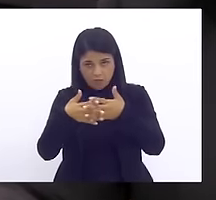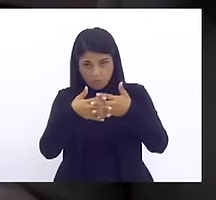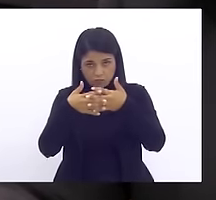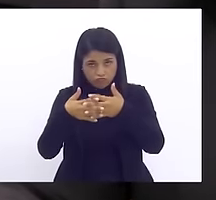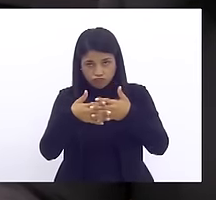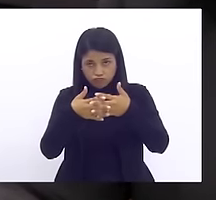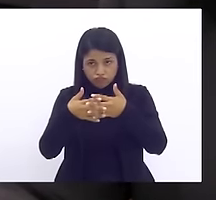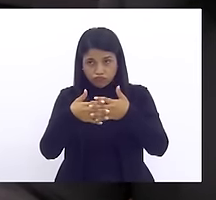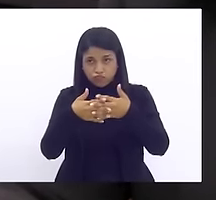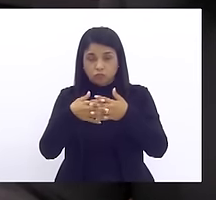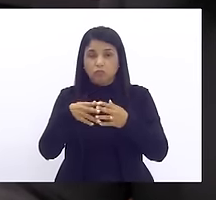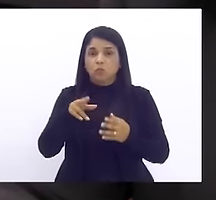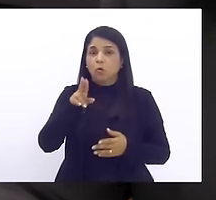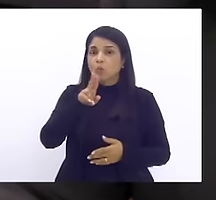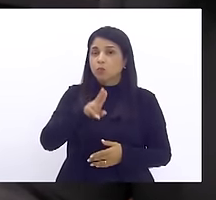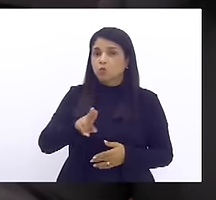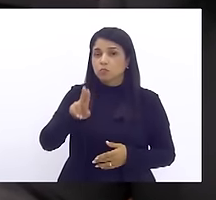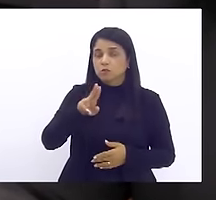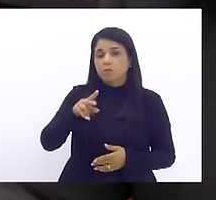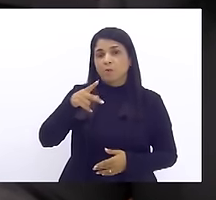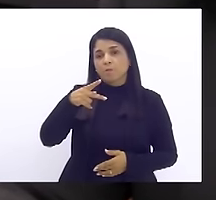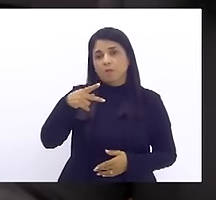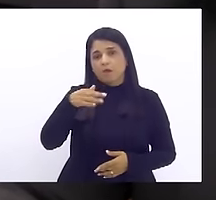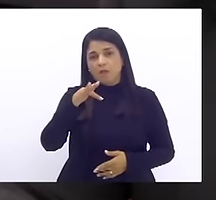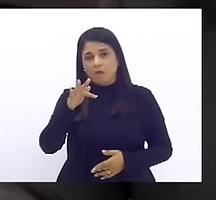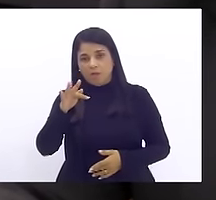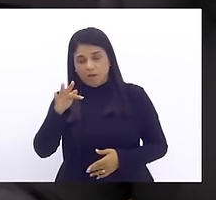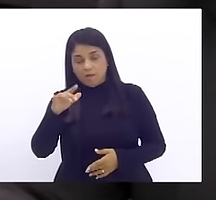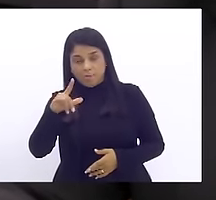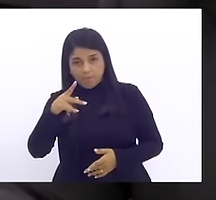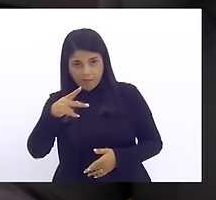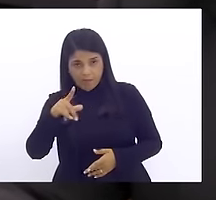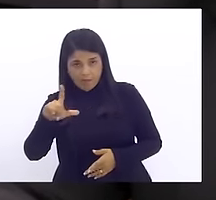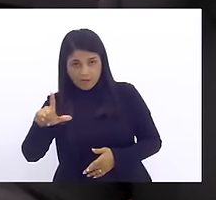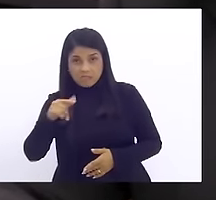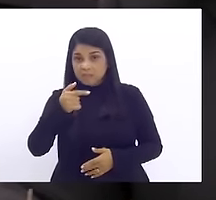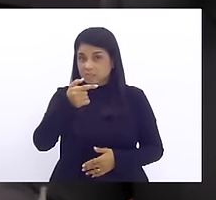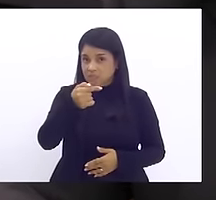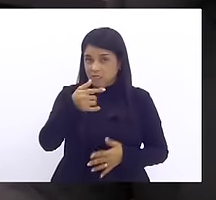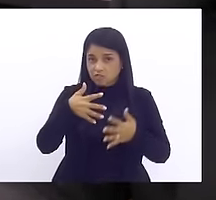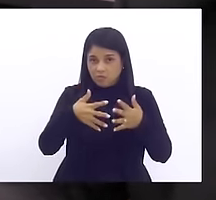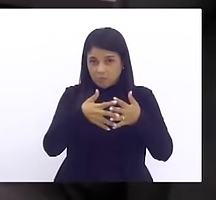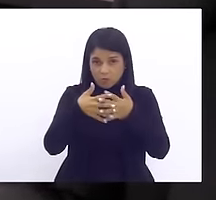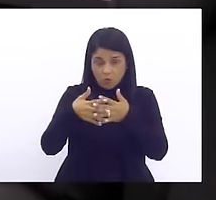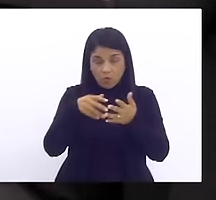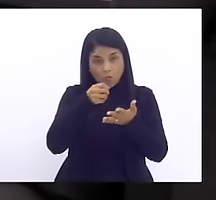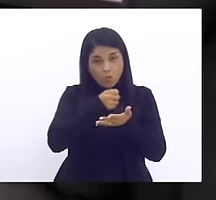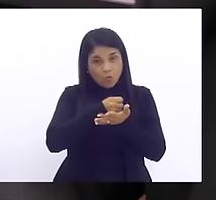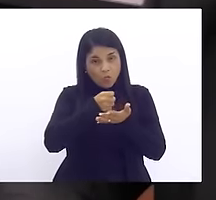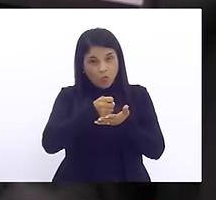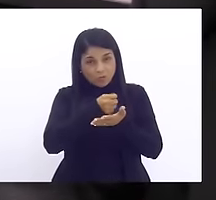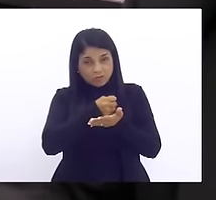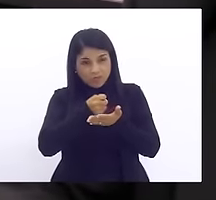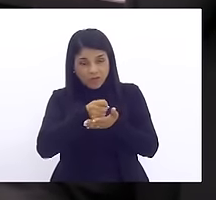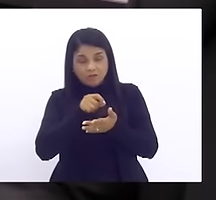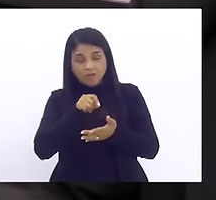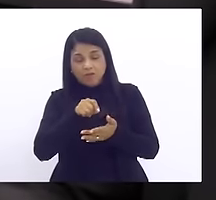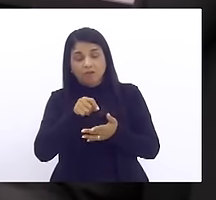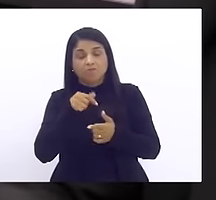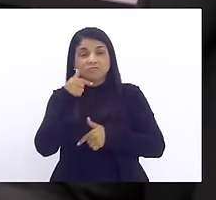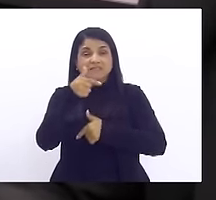nós utilizamos junto a pele em torno de sete caminhões como o contrato É sobre demanda de serviço